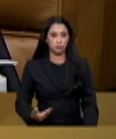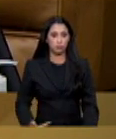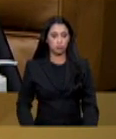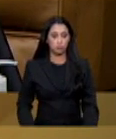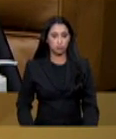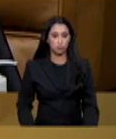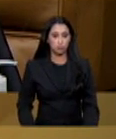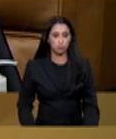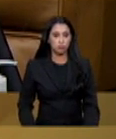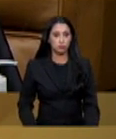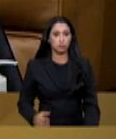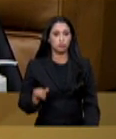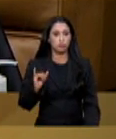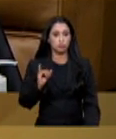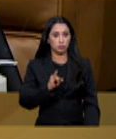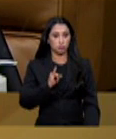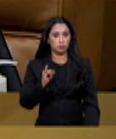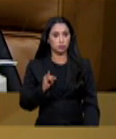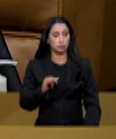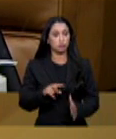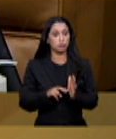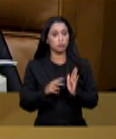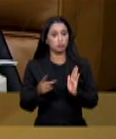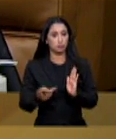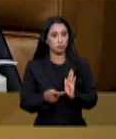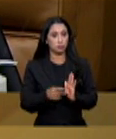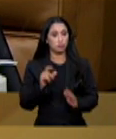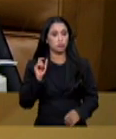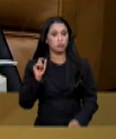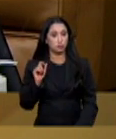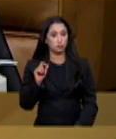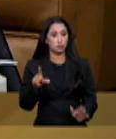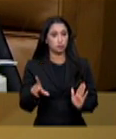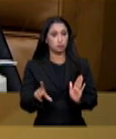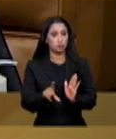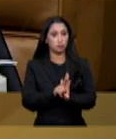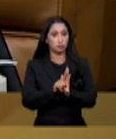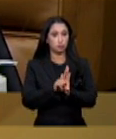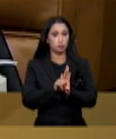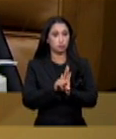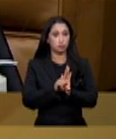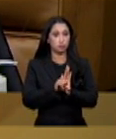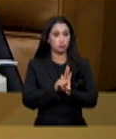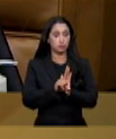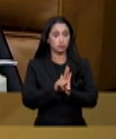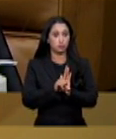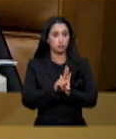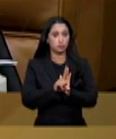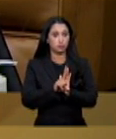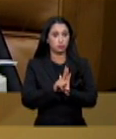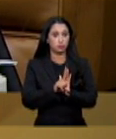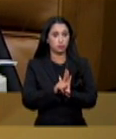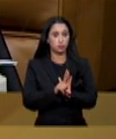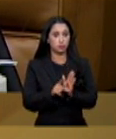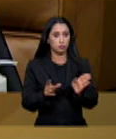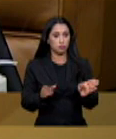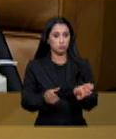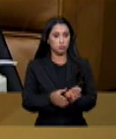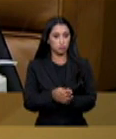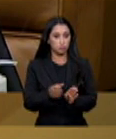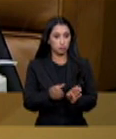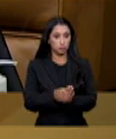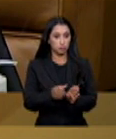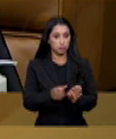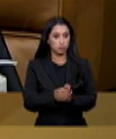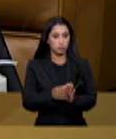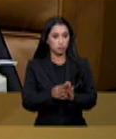natureza essencial, o que significa que a lei está teleologicamente orientada